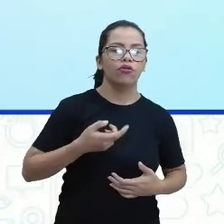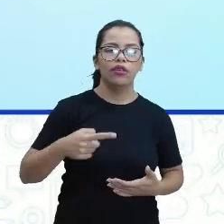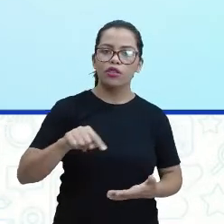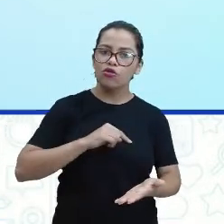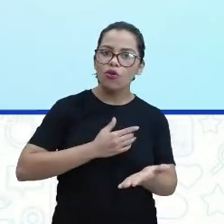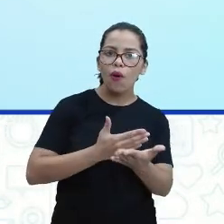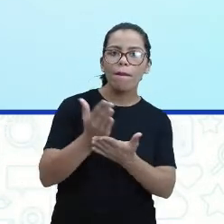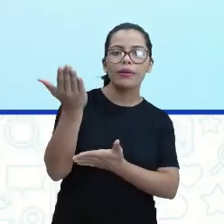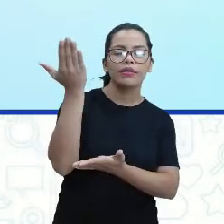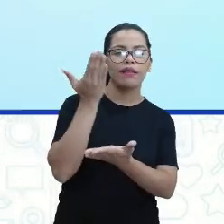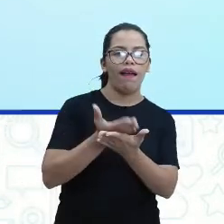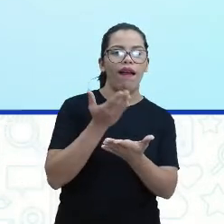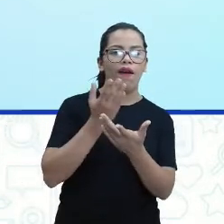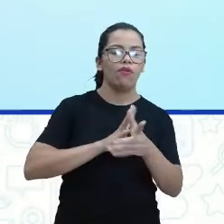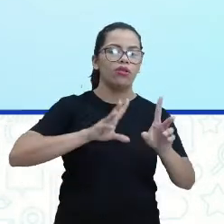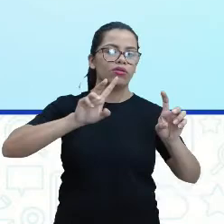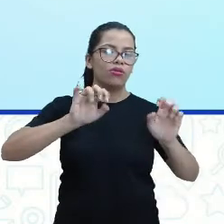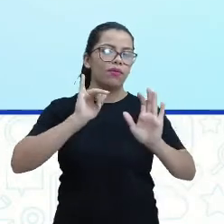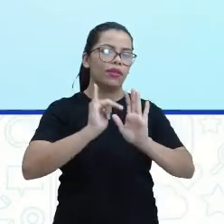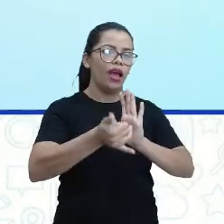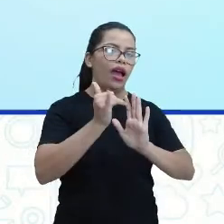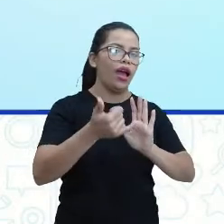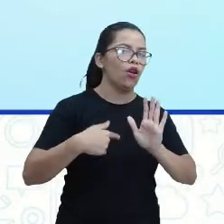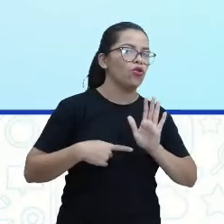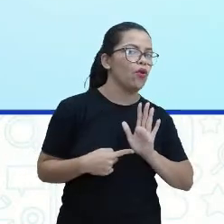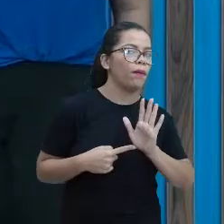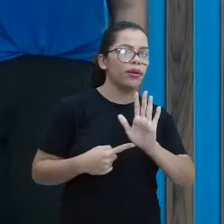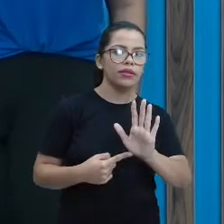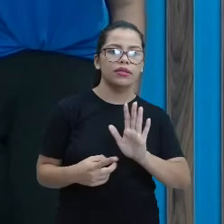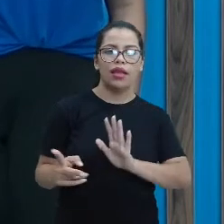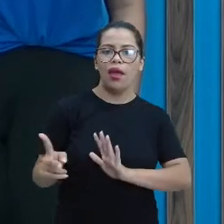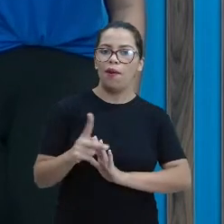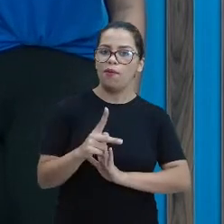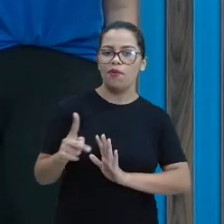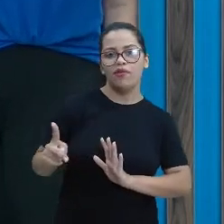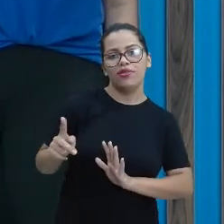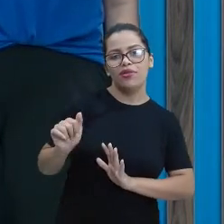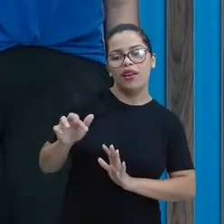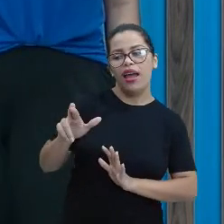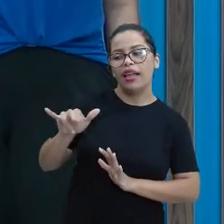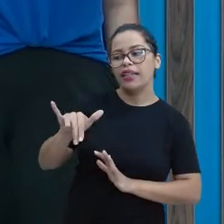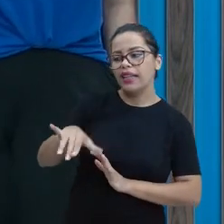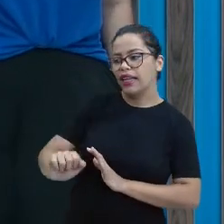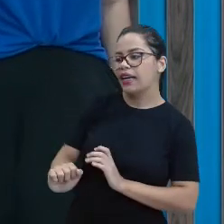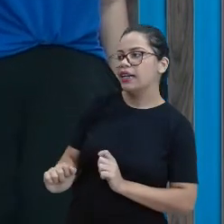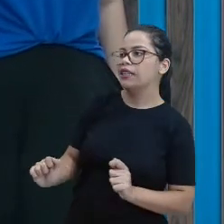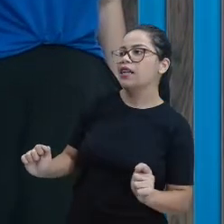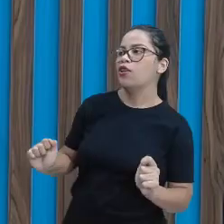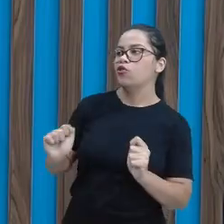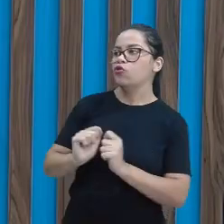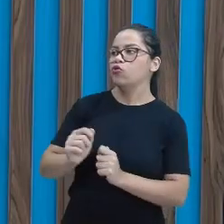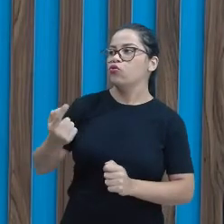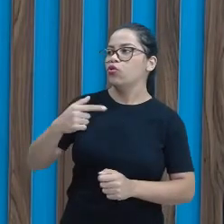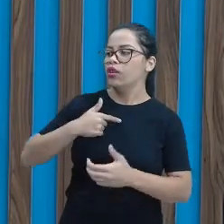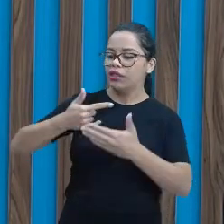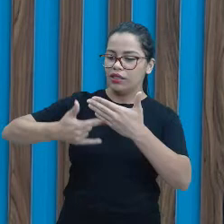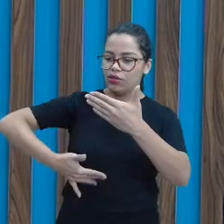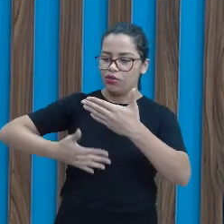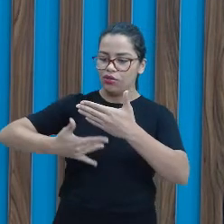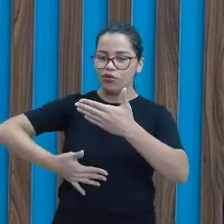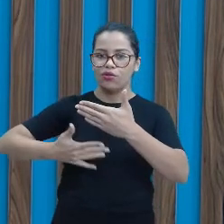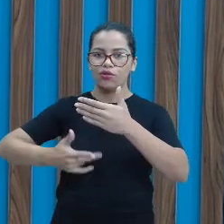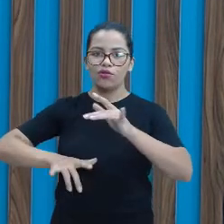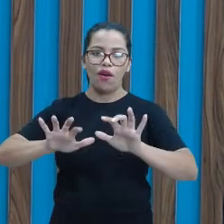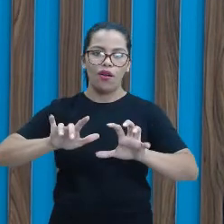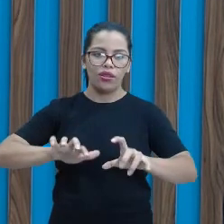narrativa, que é um tema que eu tanto gosto, eu não apresentei a professora Adriana, que está conosco aqui no chat.